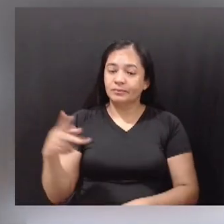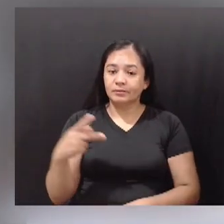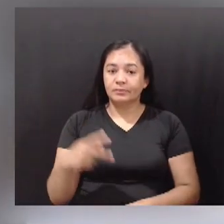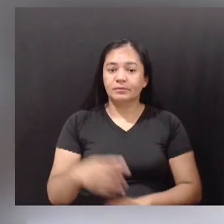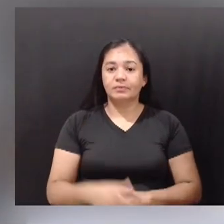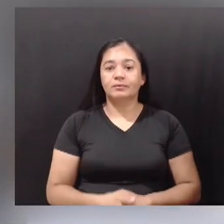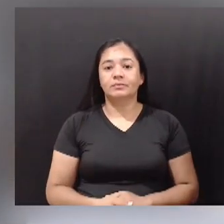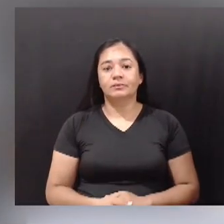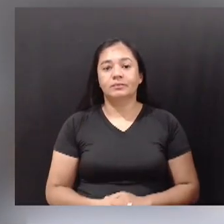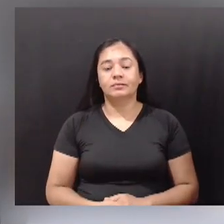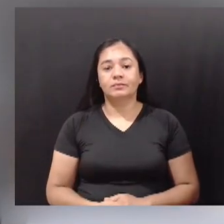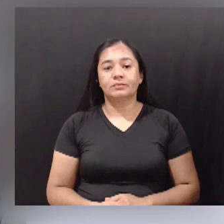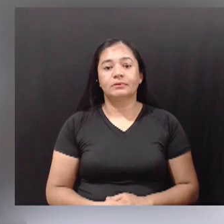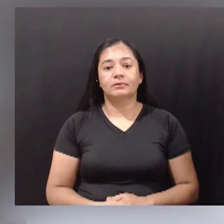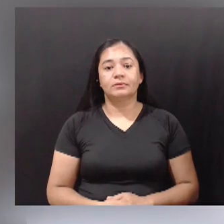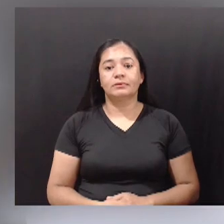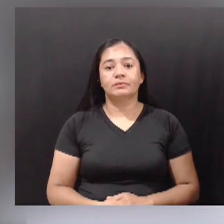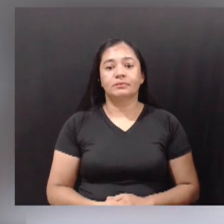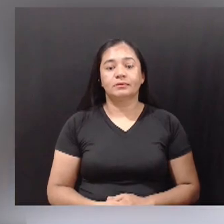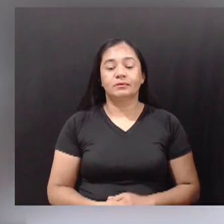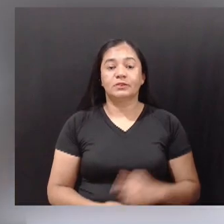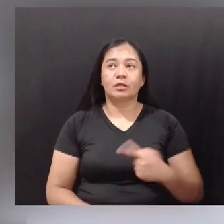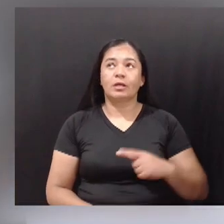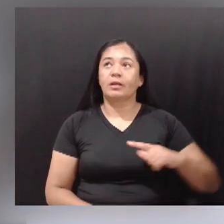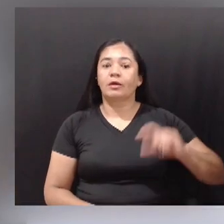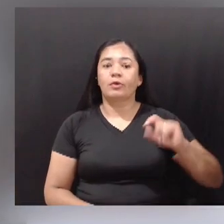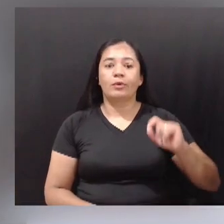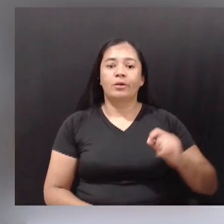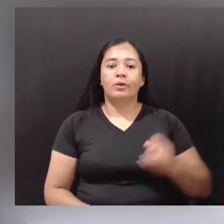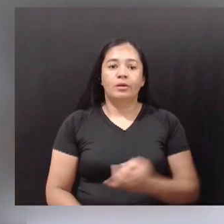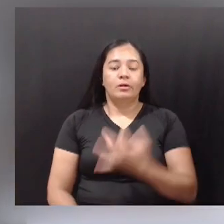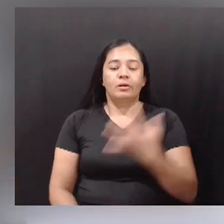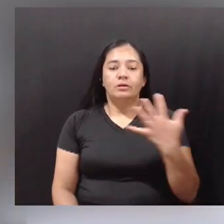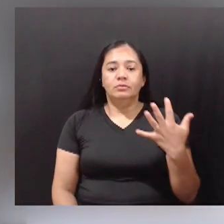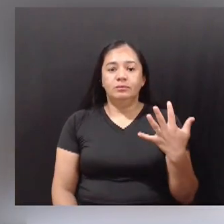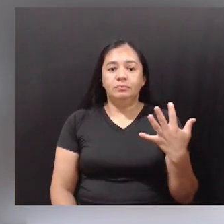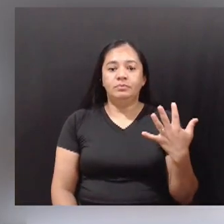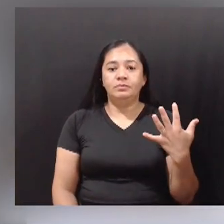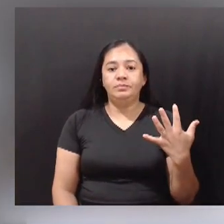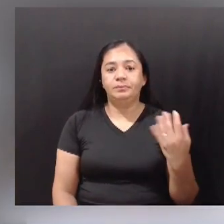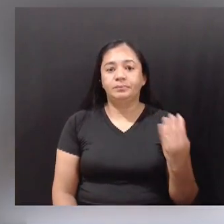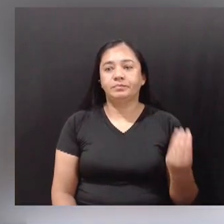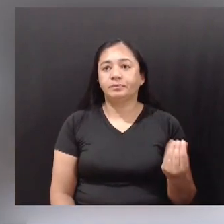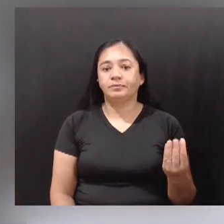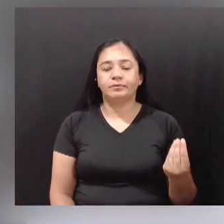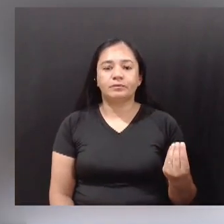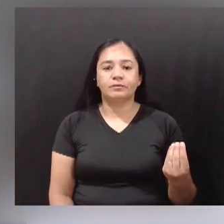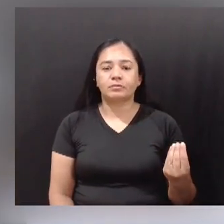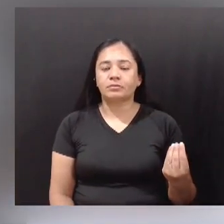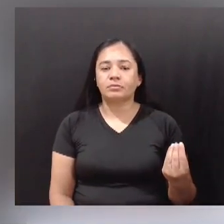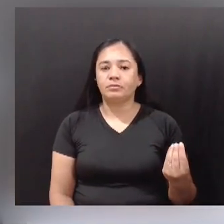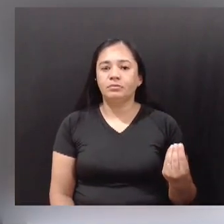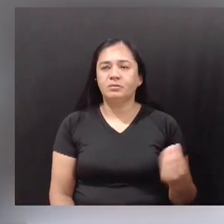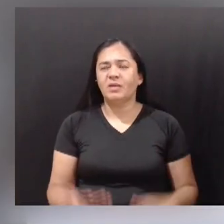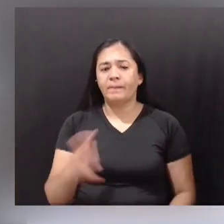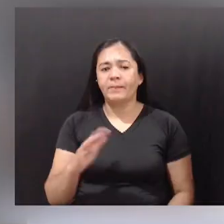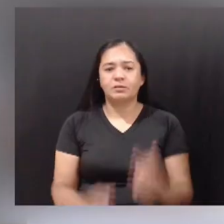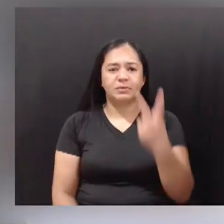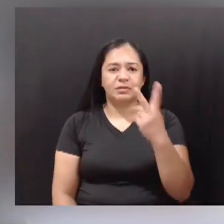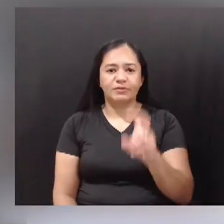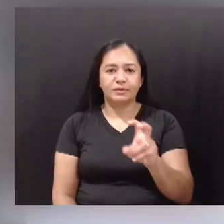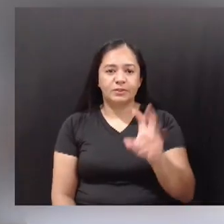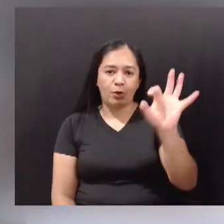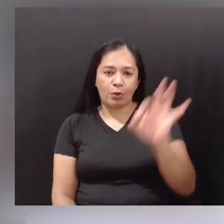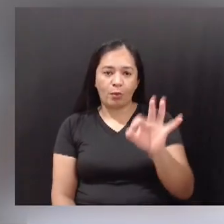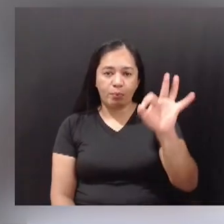saúde. Nós temos aí números relativos, em torno de 25% percentual,